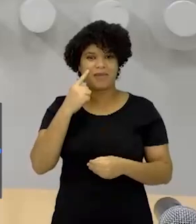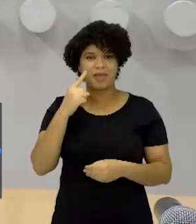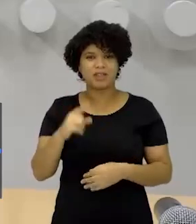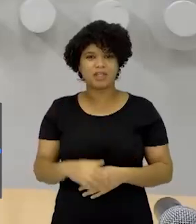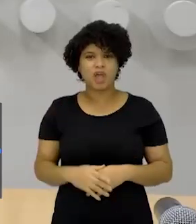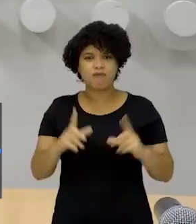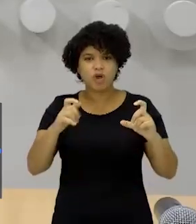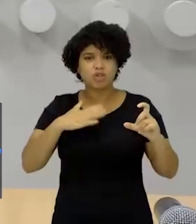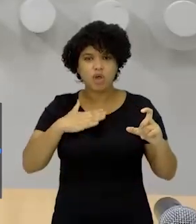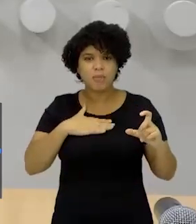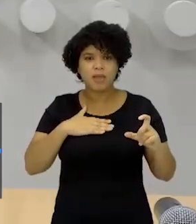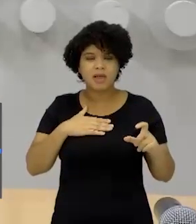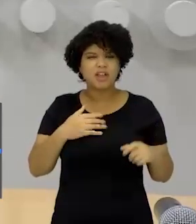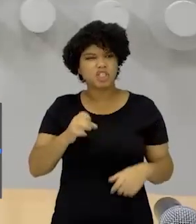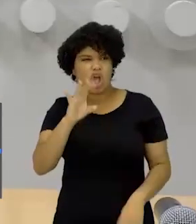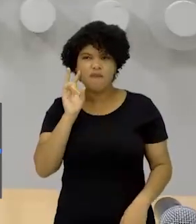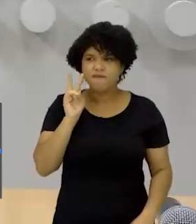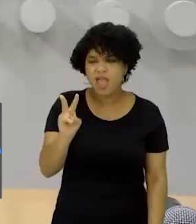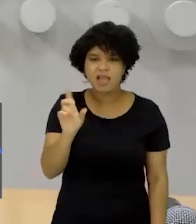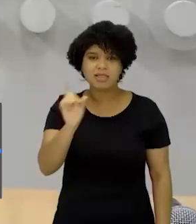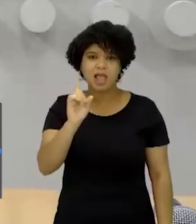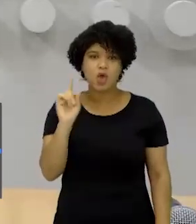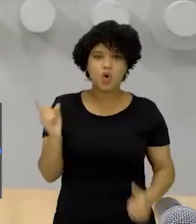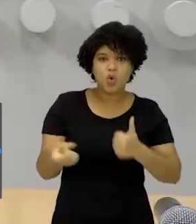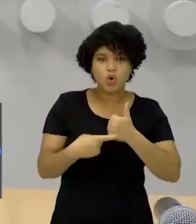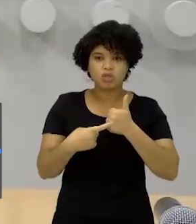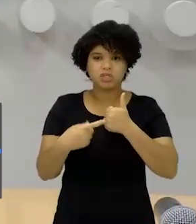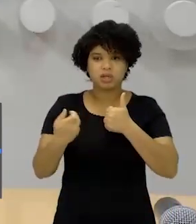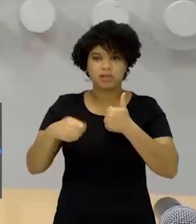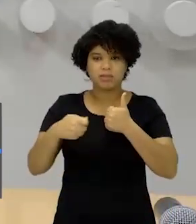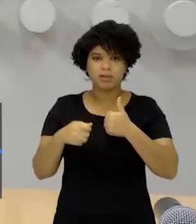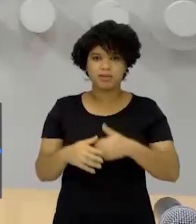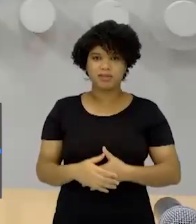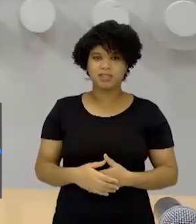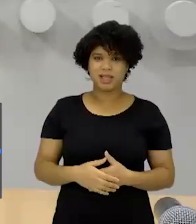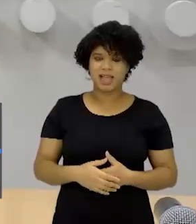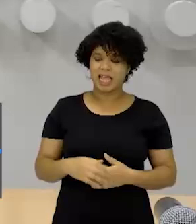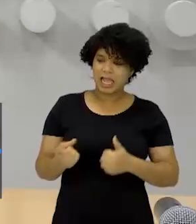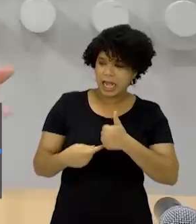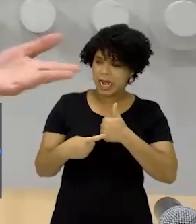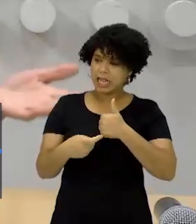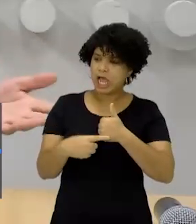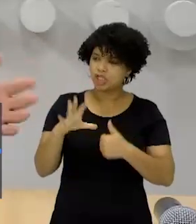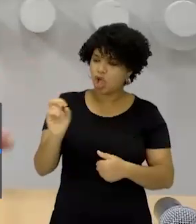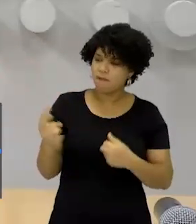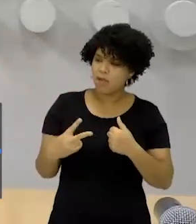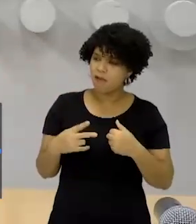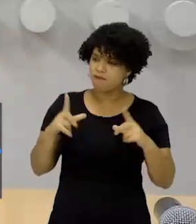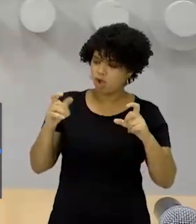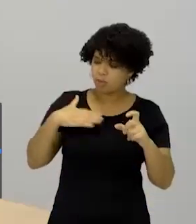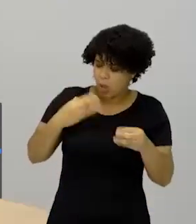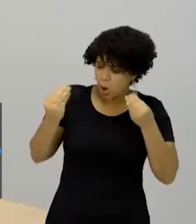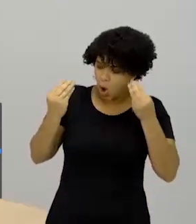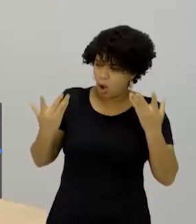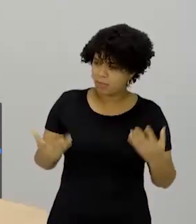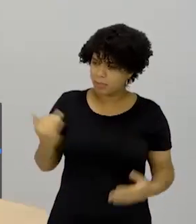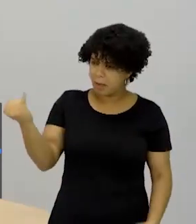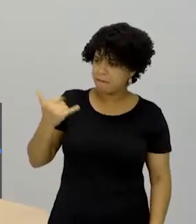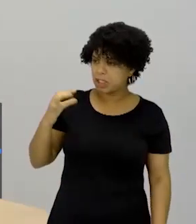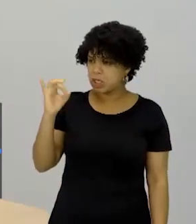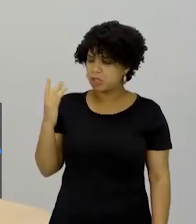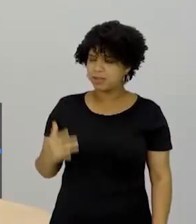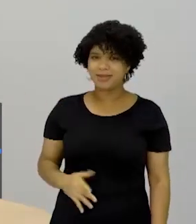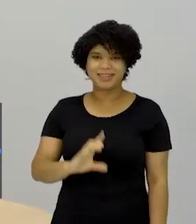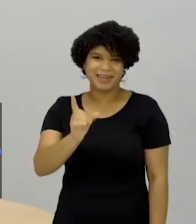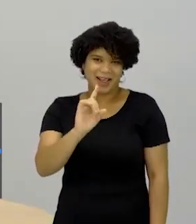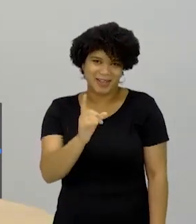assim viu minha foto? Você tem que curtir minha foto. Você vê, não adianta falar, você tem que curtir, clicar. Não basta ver, né? Clicar, comentar,